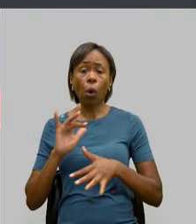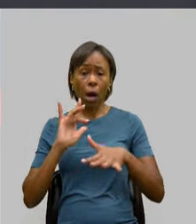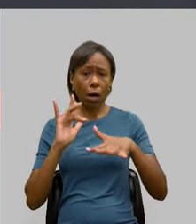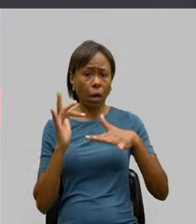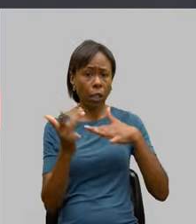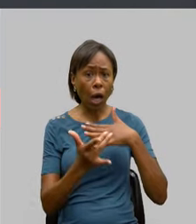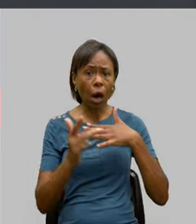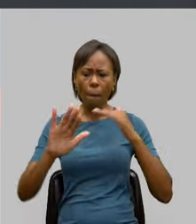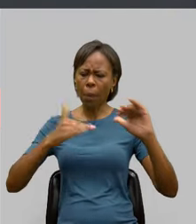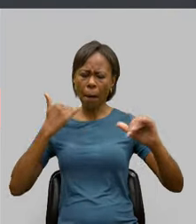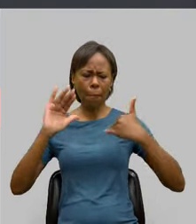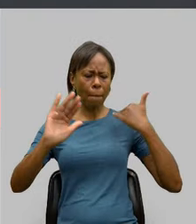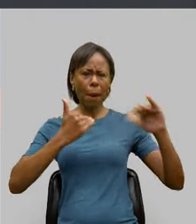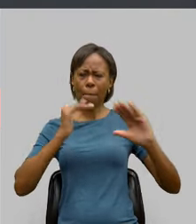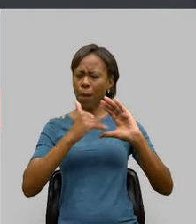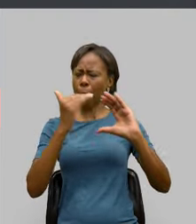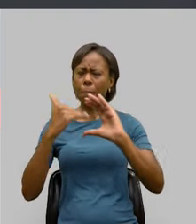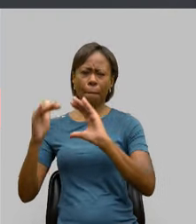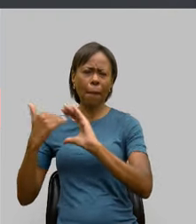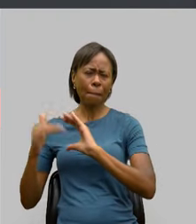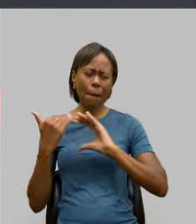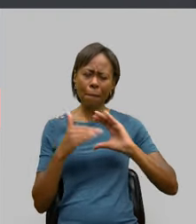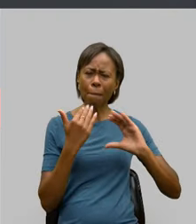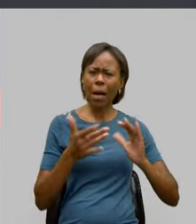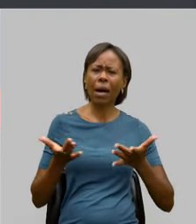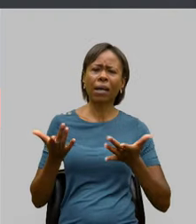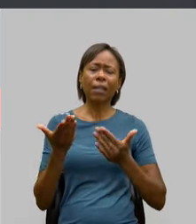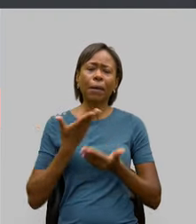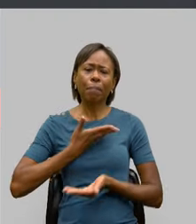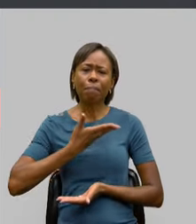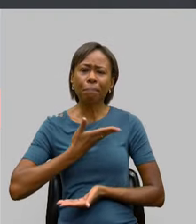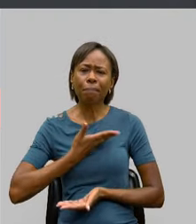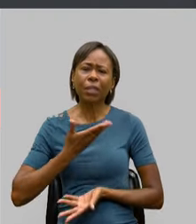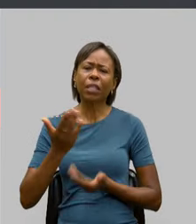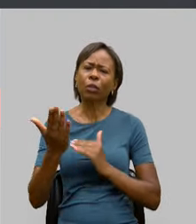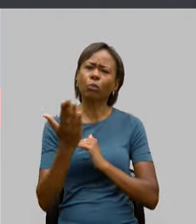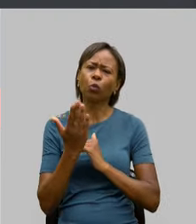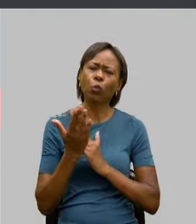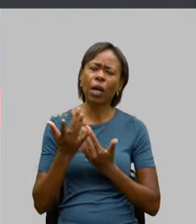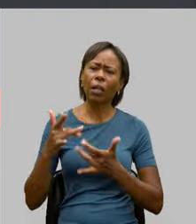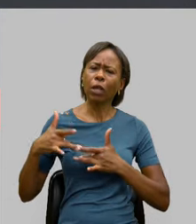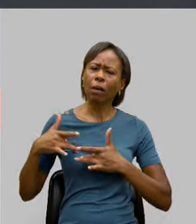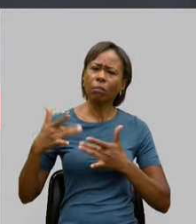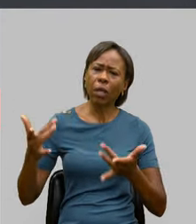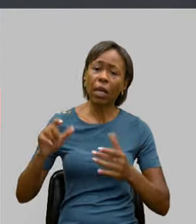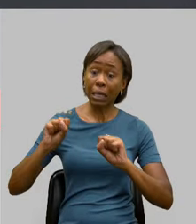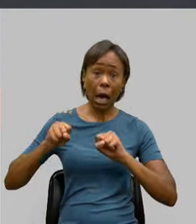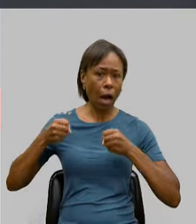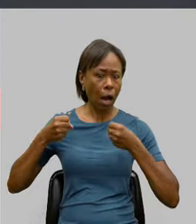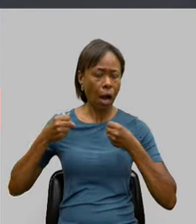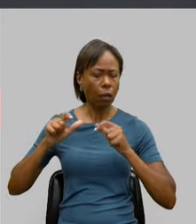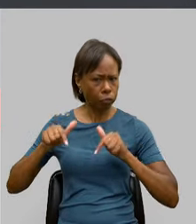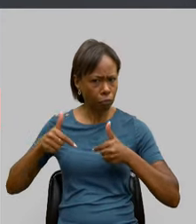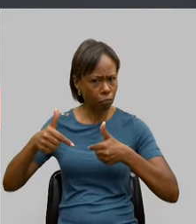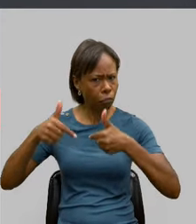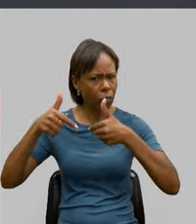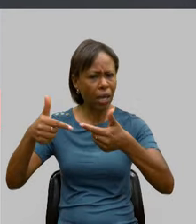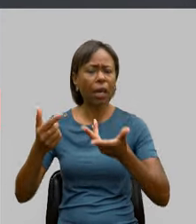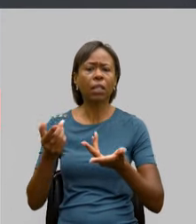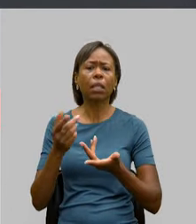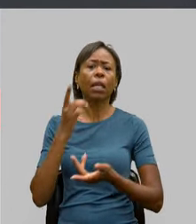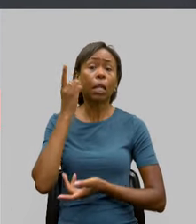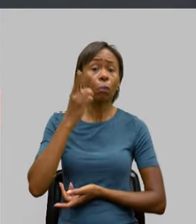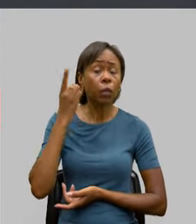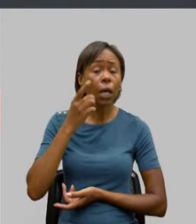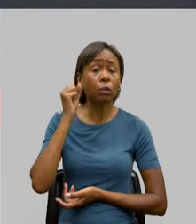de solidariedade de muitos amigos eh que são ativistas e deputados e senadores